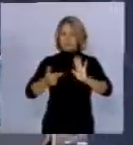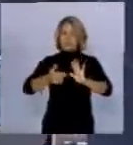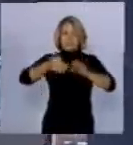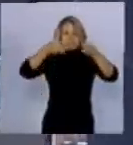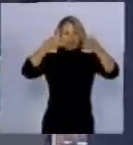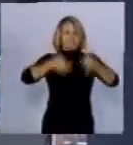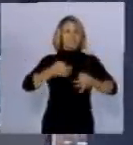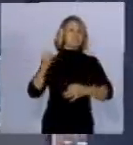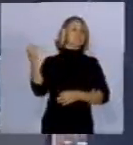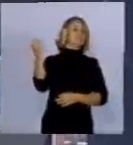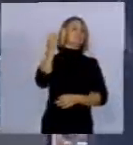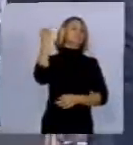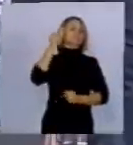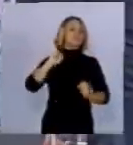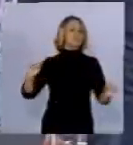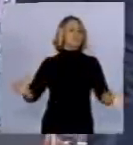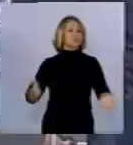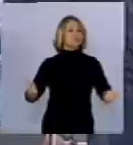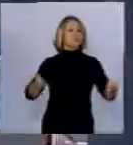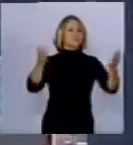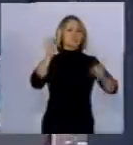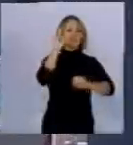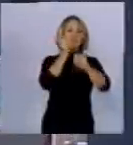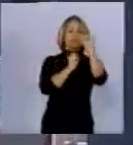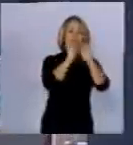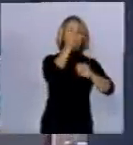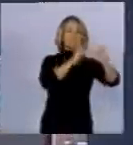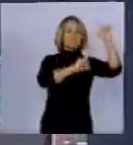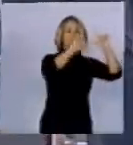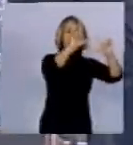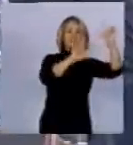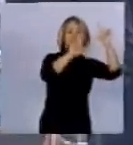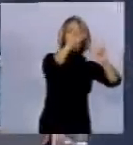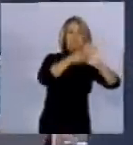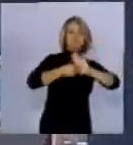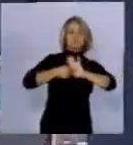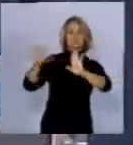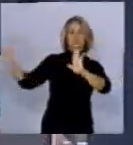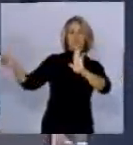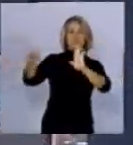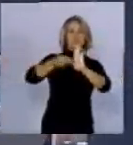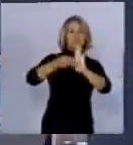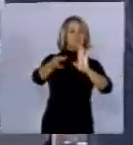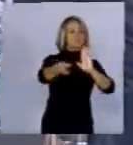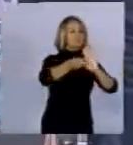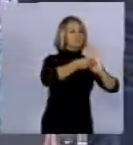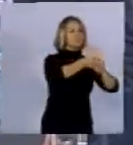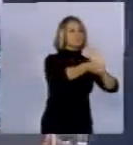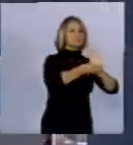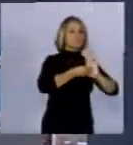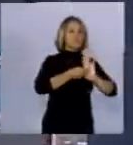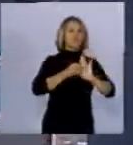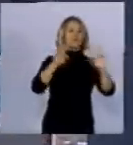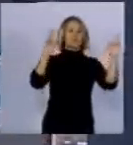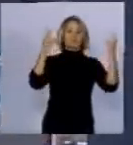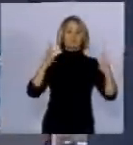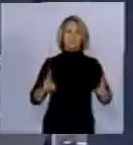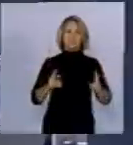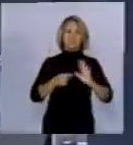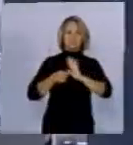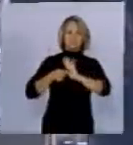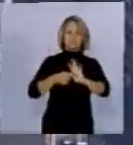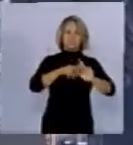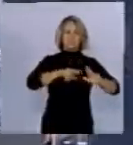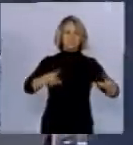eficaz de impulsionar a indústria audiovisual eh agregando valor garantindo espaço a diferentes